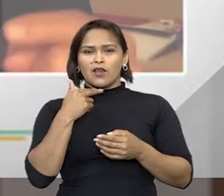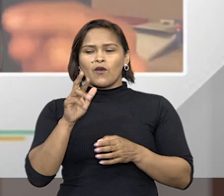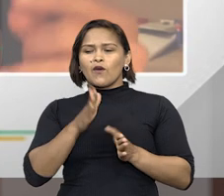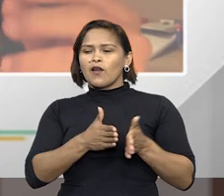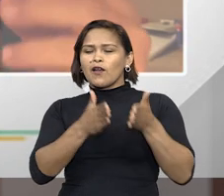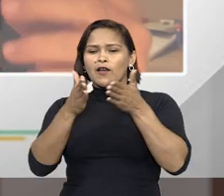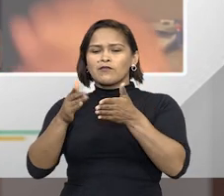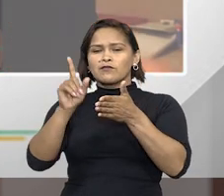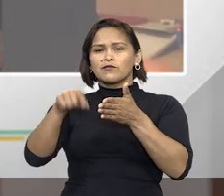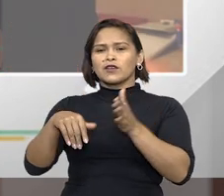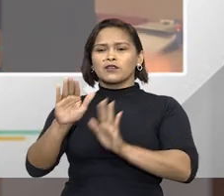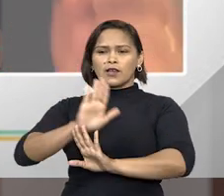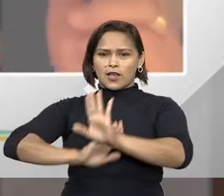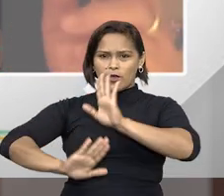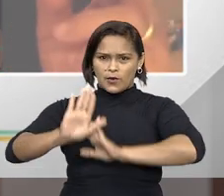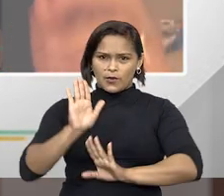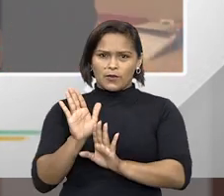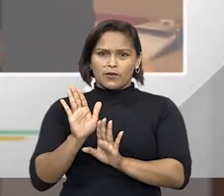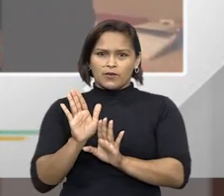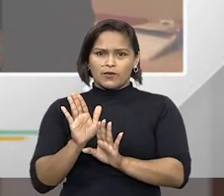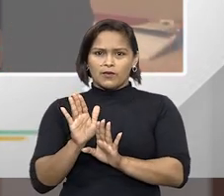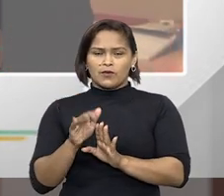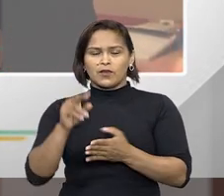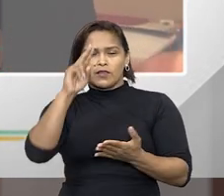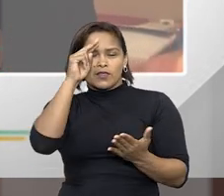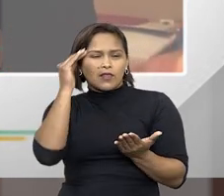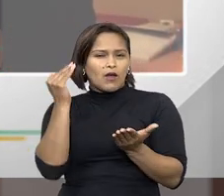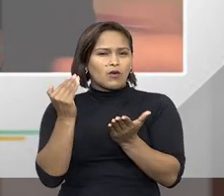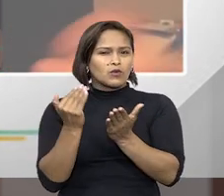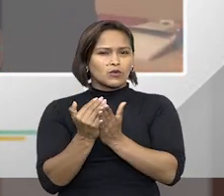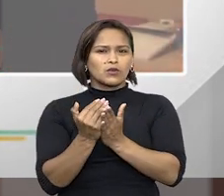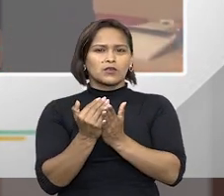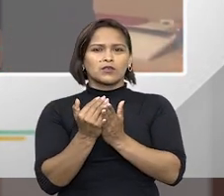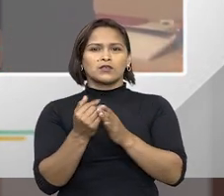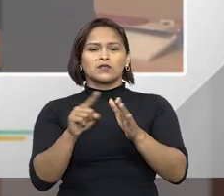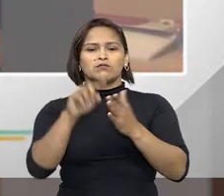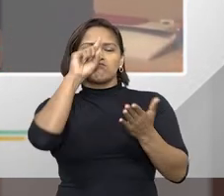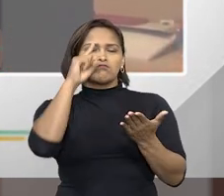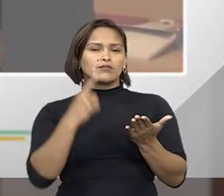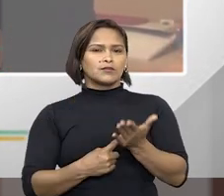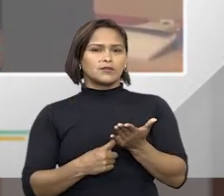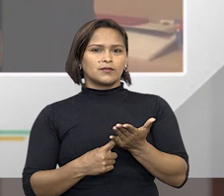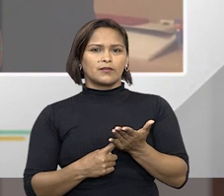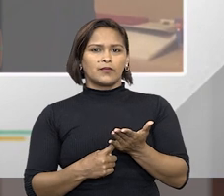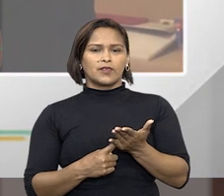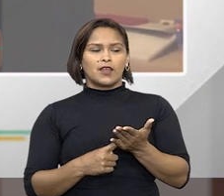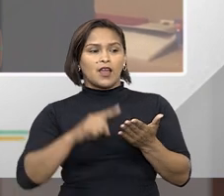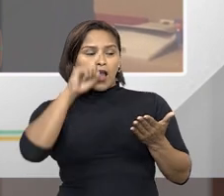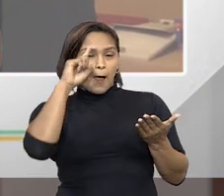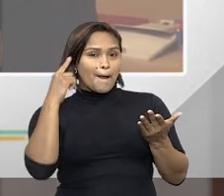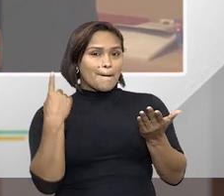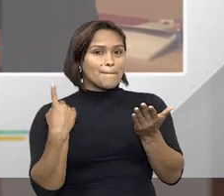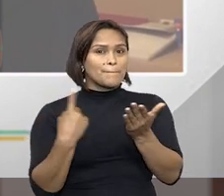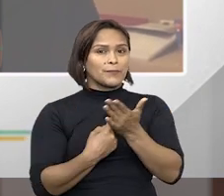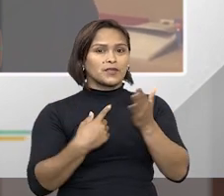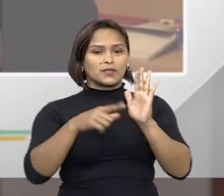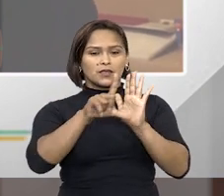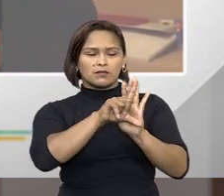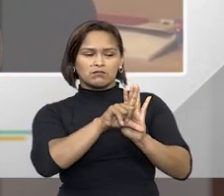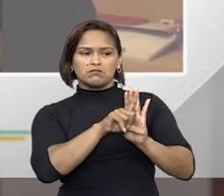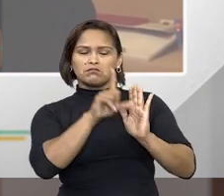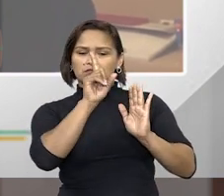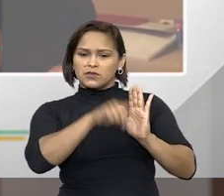preservar a autoridade da decisão, a aplicação da decisão e a